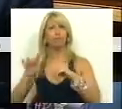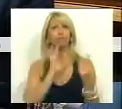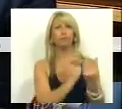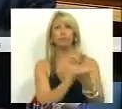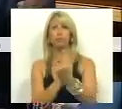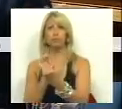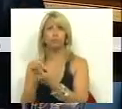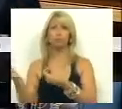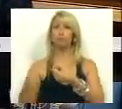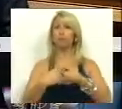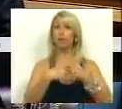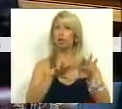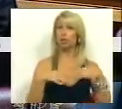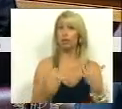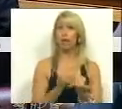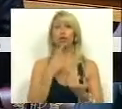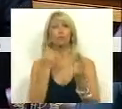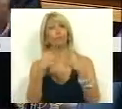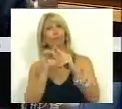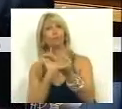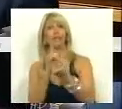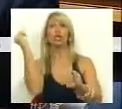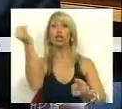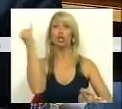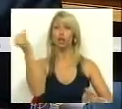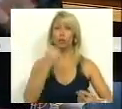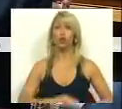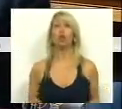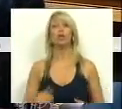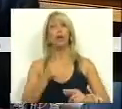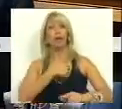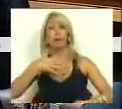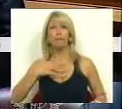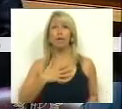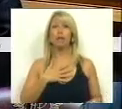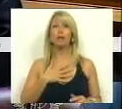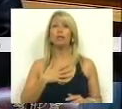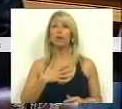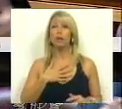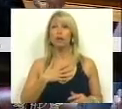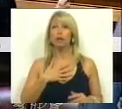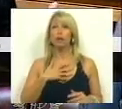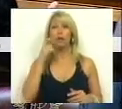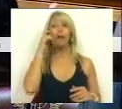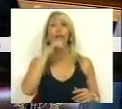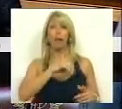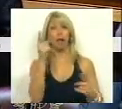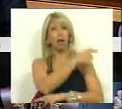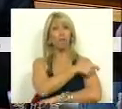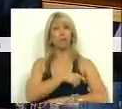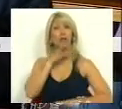audições com os parceiros sociais, audições com as instituições, com as empresas, com quem representa as